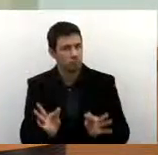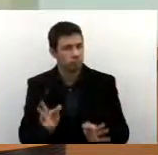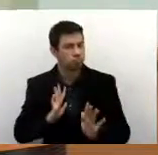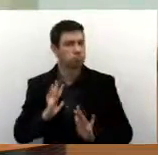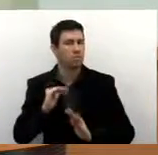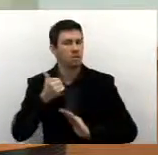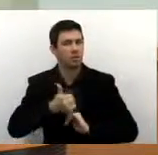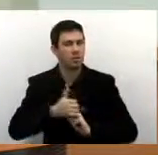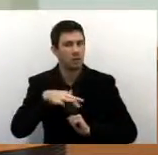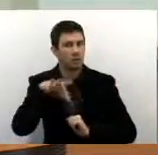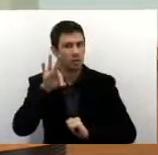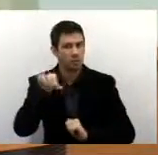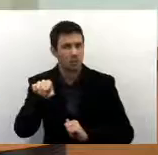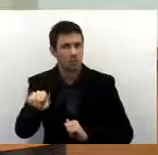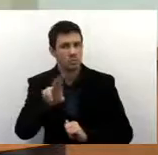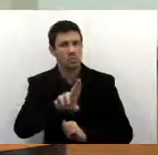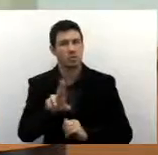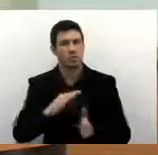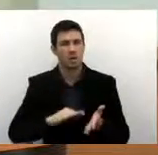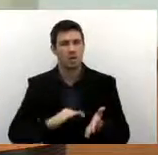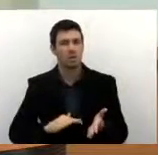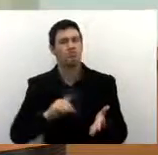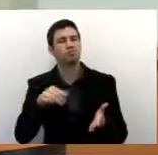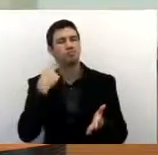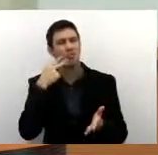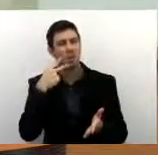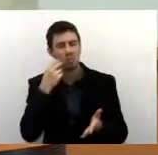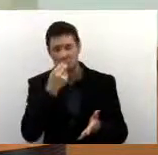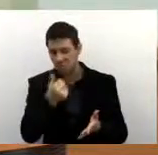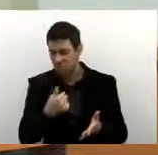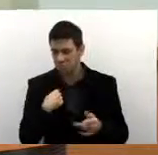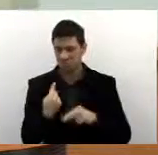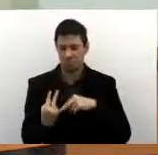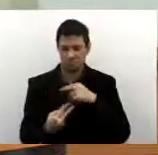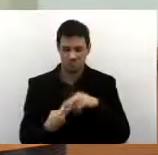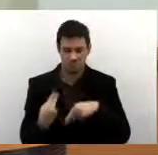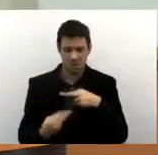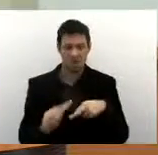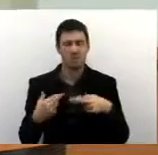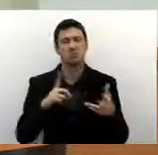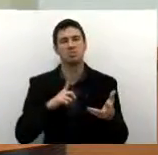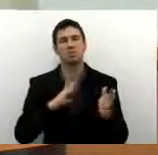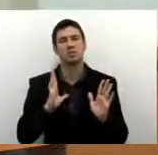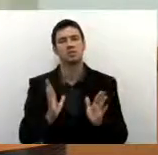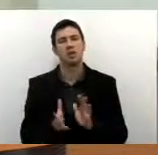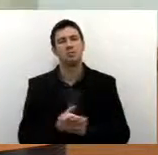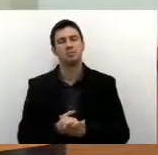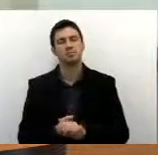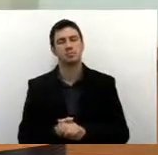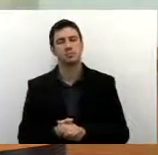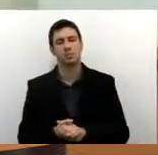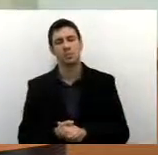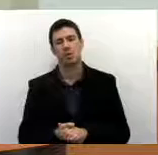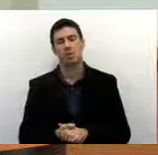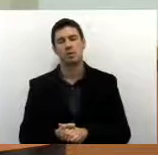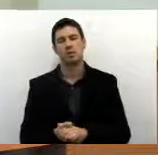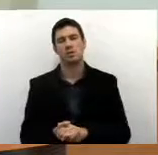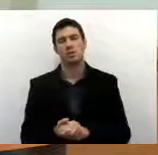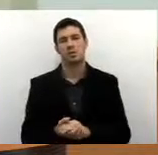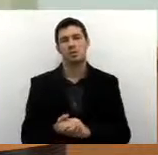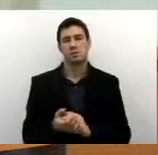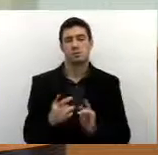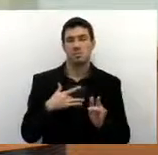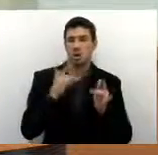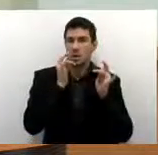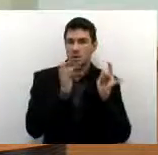secretário, porque já foi vereador dessa casa, tem uma boa relação com todos os vereadores, independente de cores partidárias. E eu, para não deixar